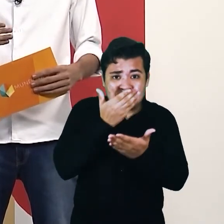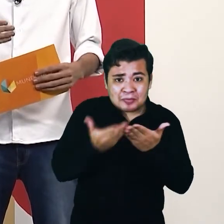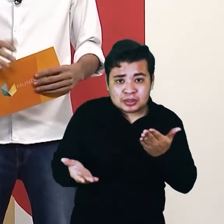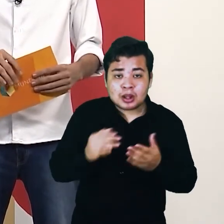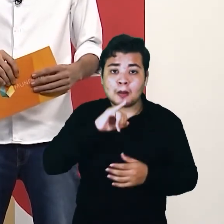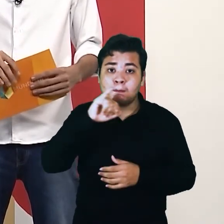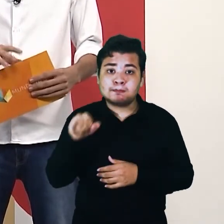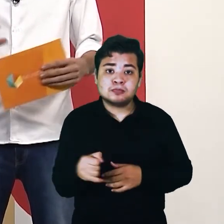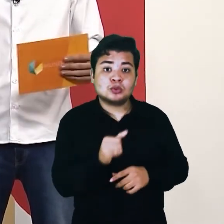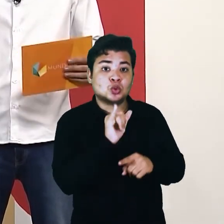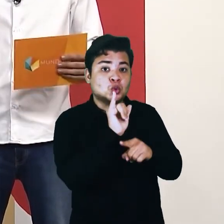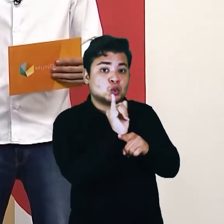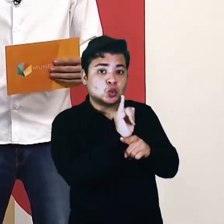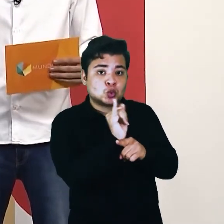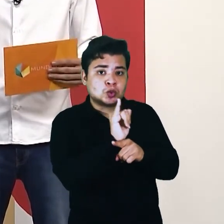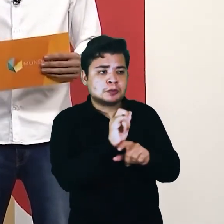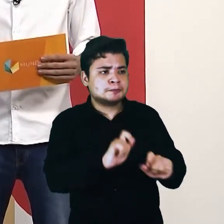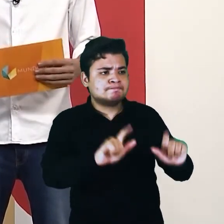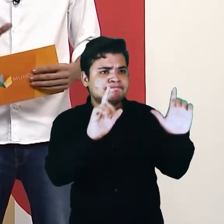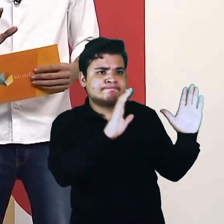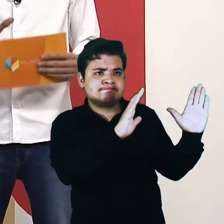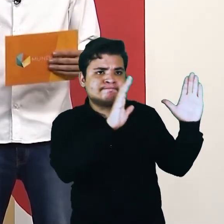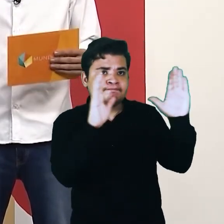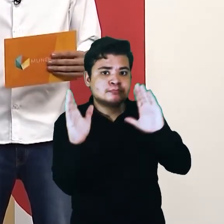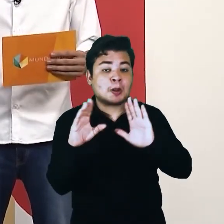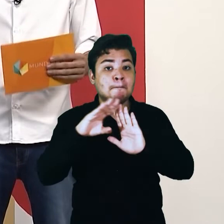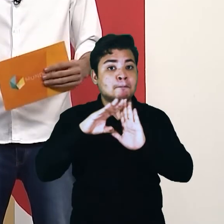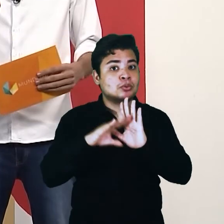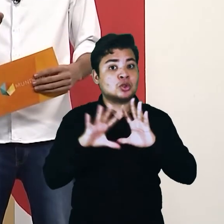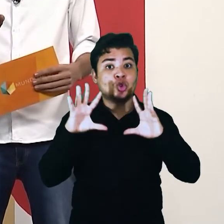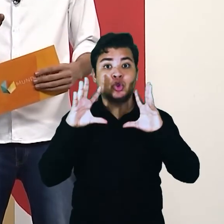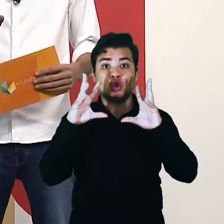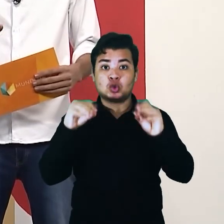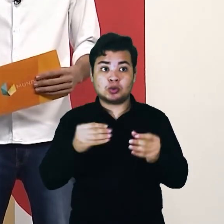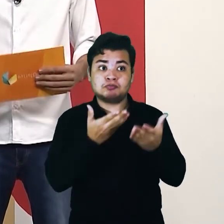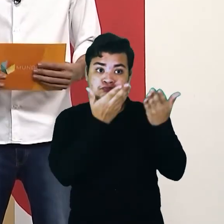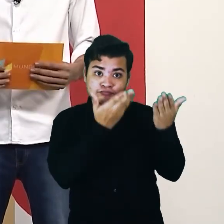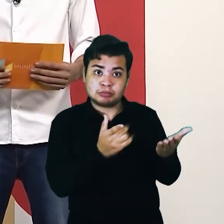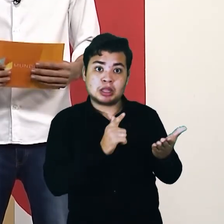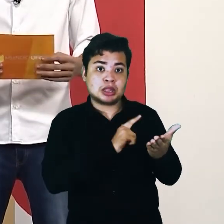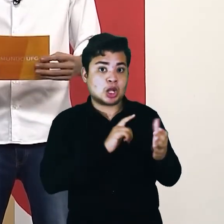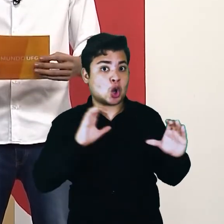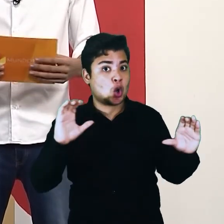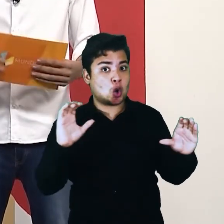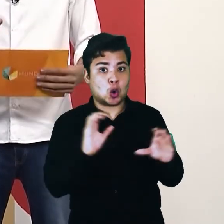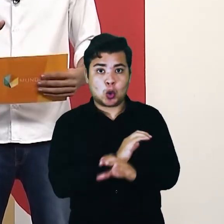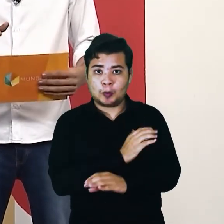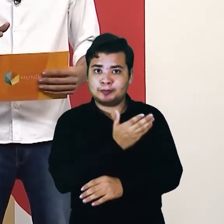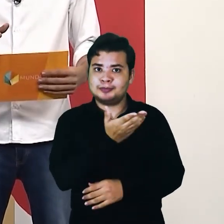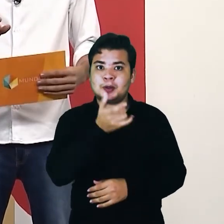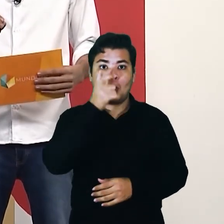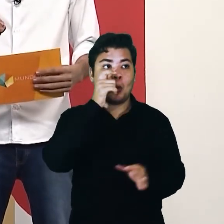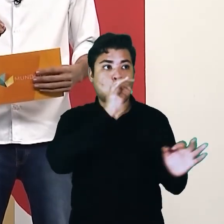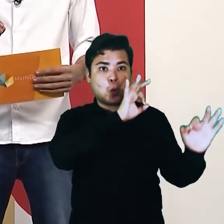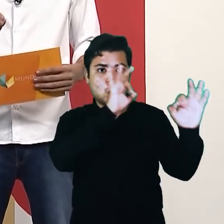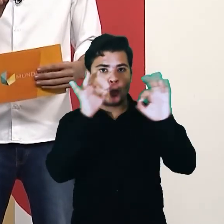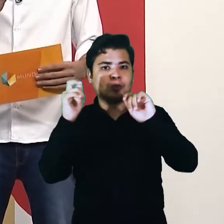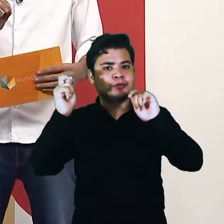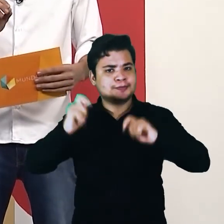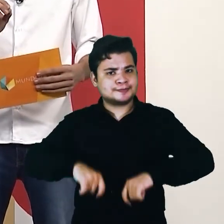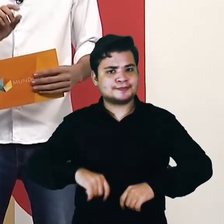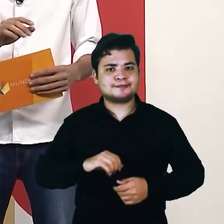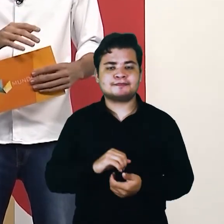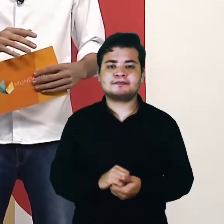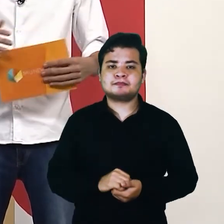da TV UFG. Todos os programas ficam lá disponíveis na íntegra para você assistir. E olha só,